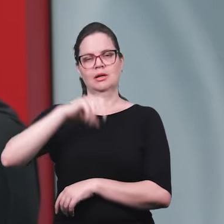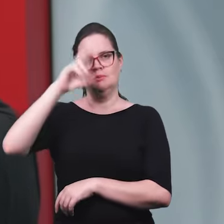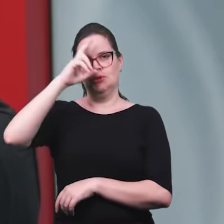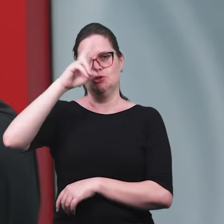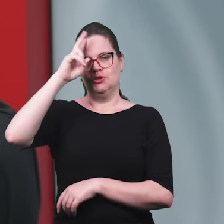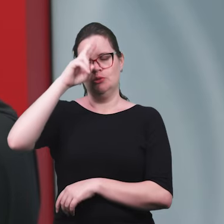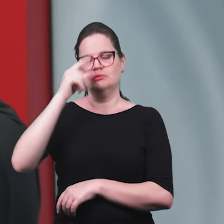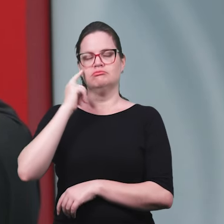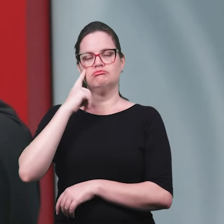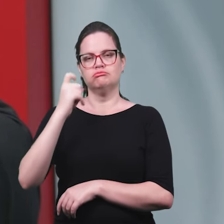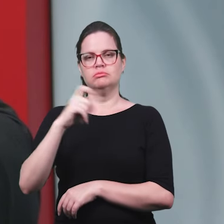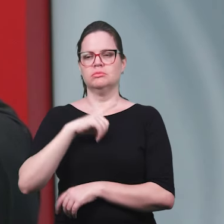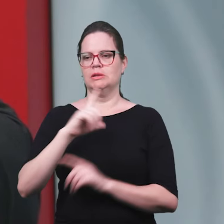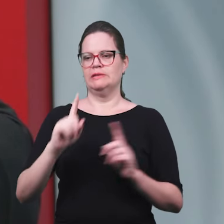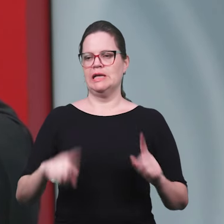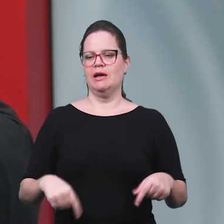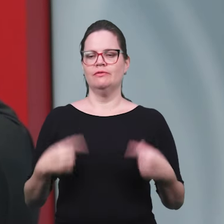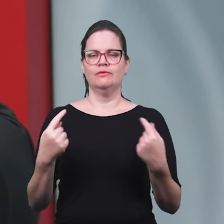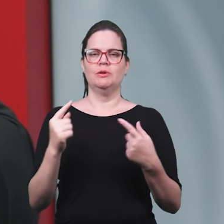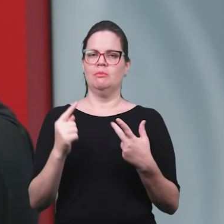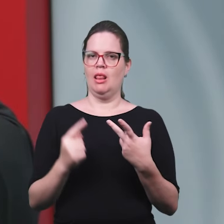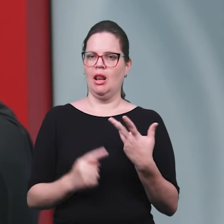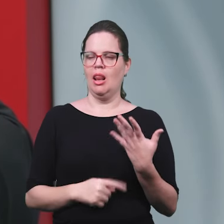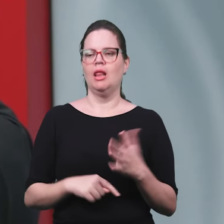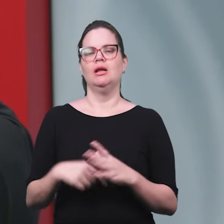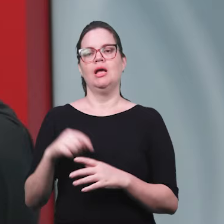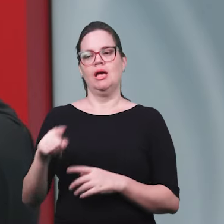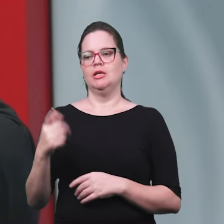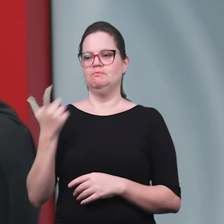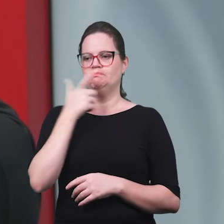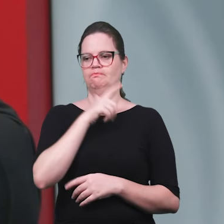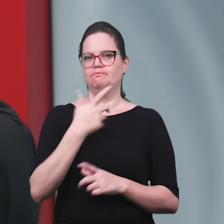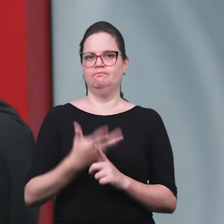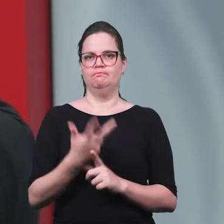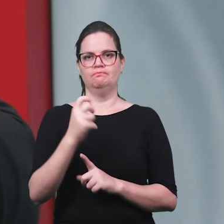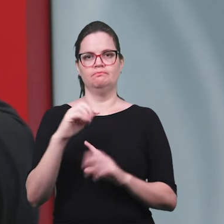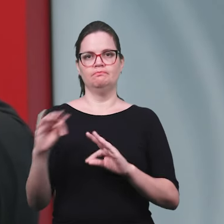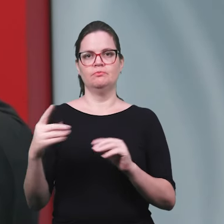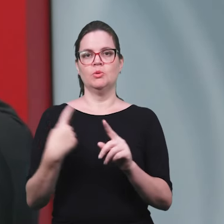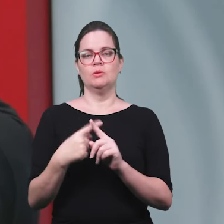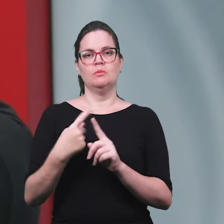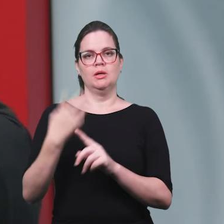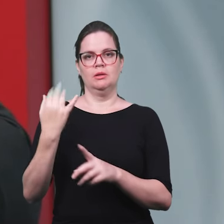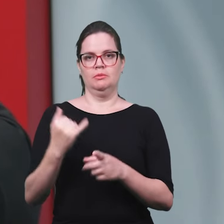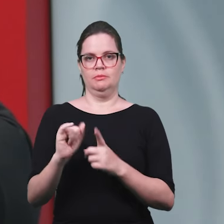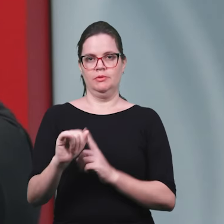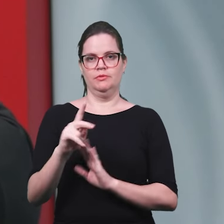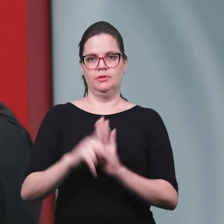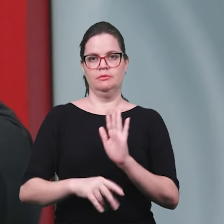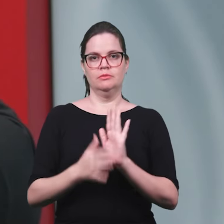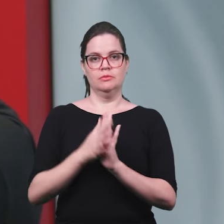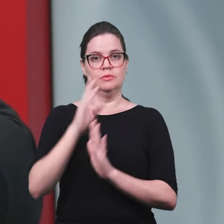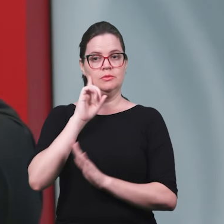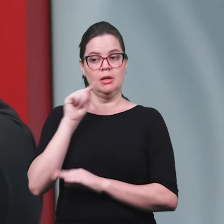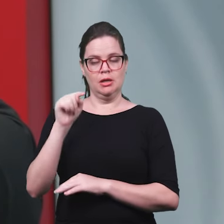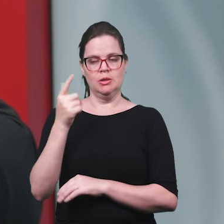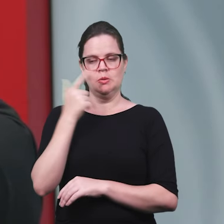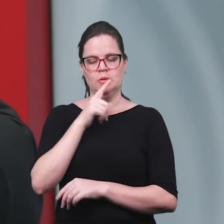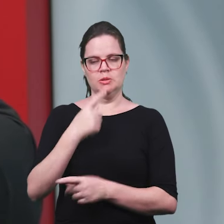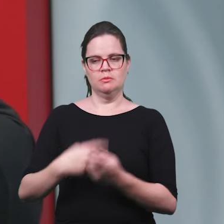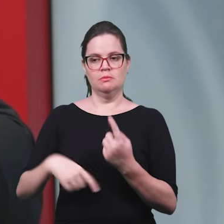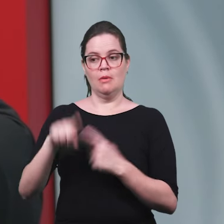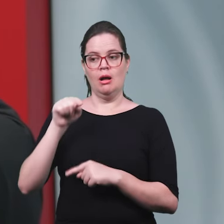muito interessante, muitos desafios aos quais ele venceu, porque era uma profecia, era um projeto de Deus. E